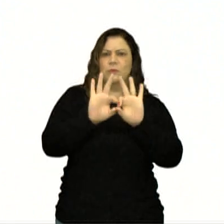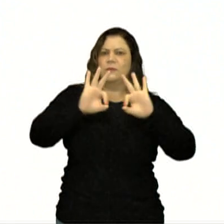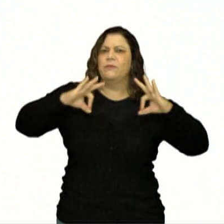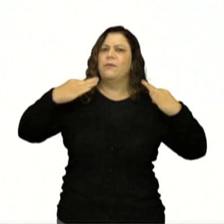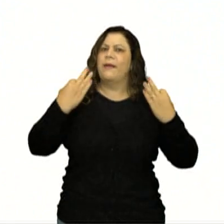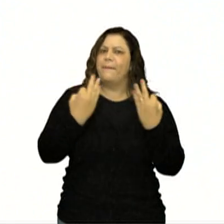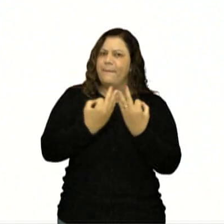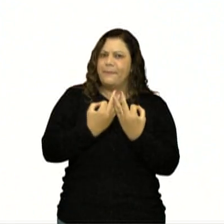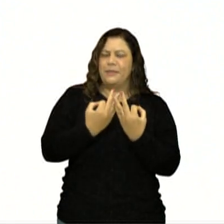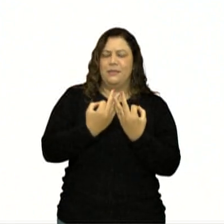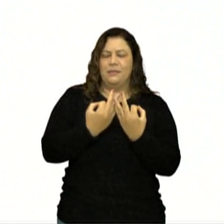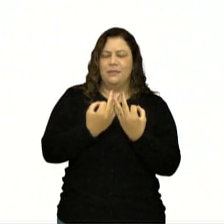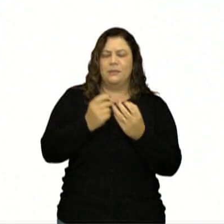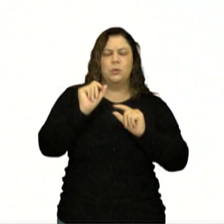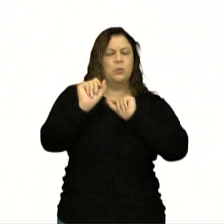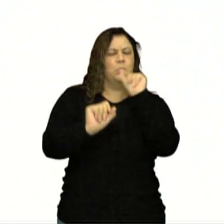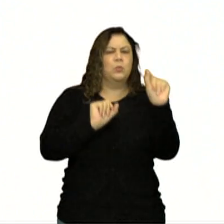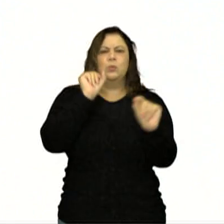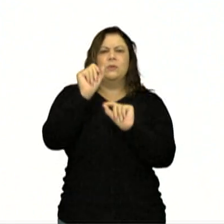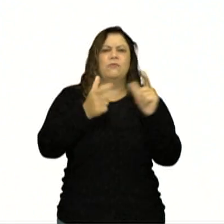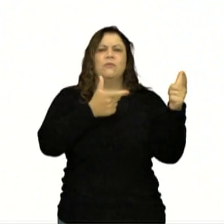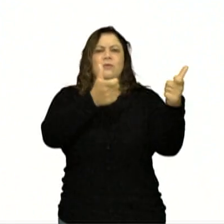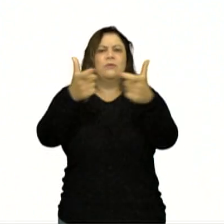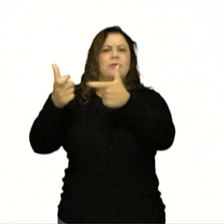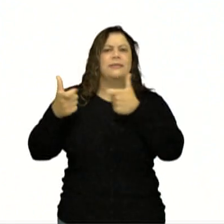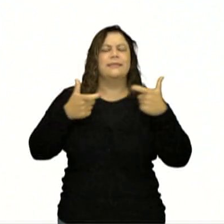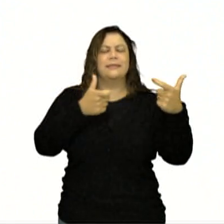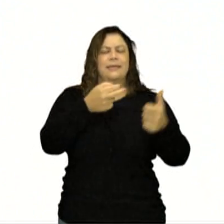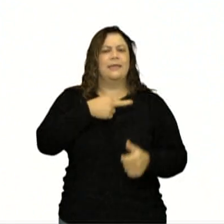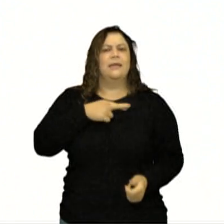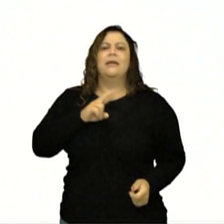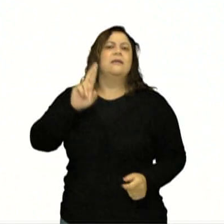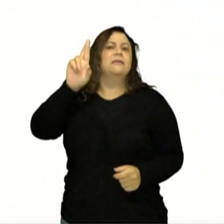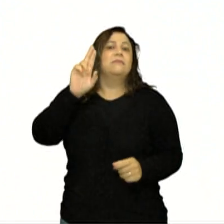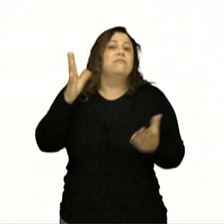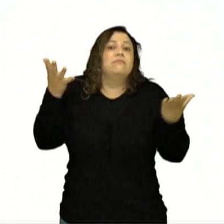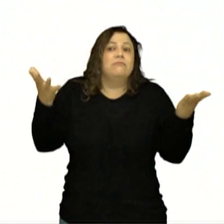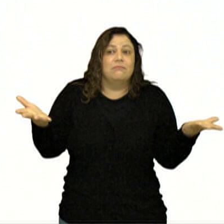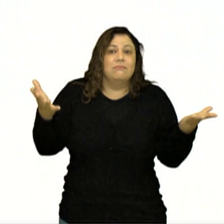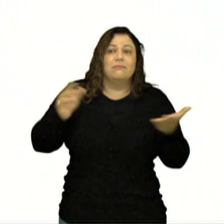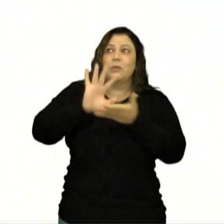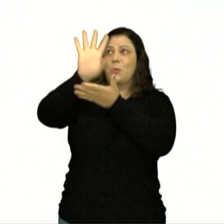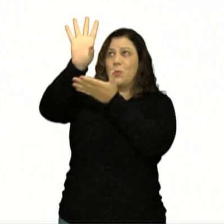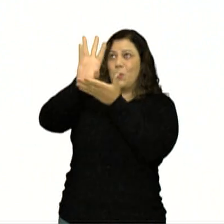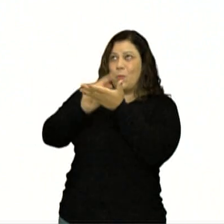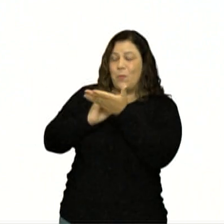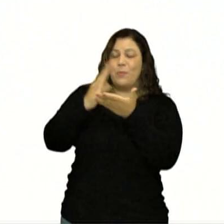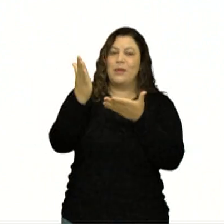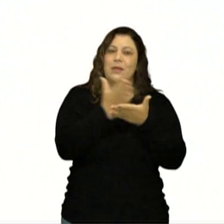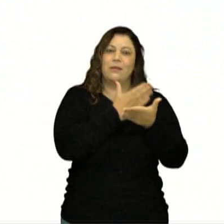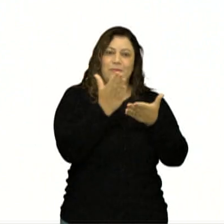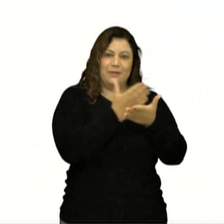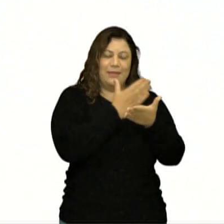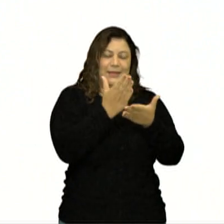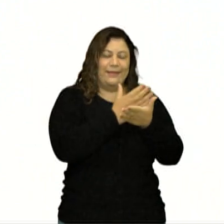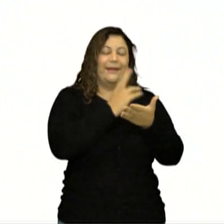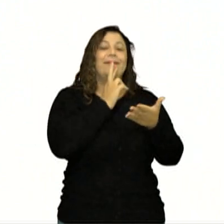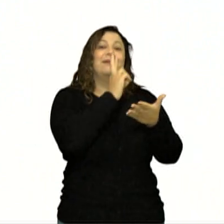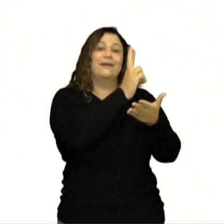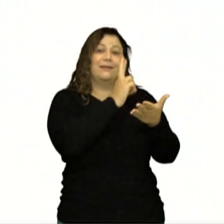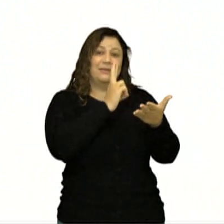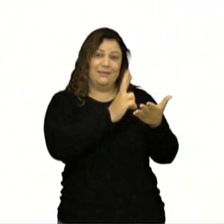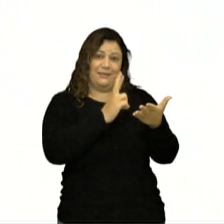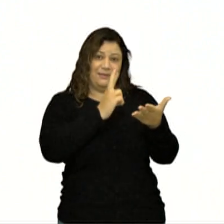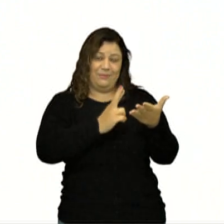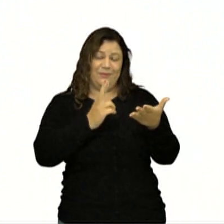nobreza. O que foram as guerras religiosas? Copiem a atividade no caderno de vocês, respondam